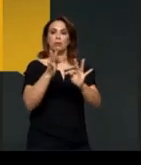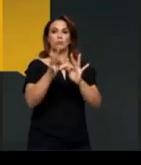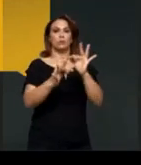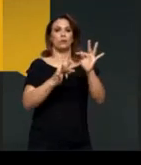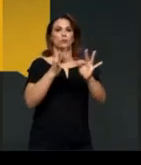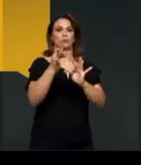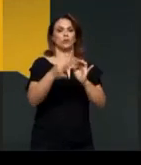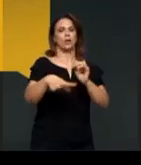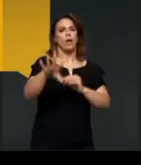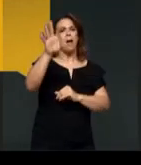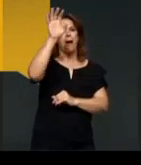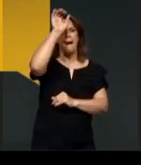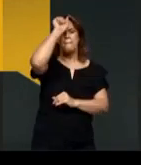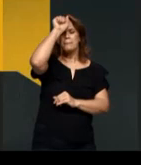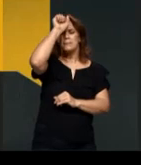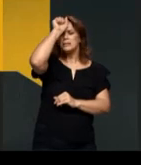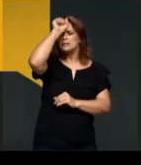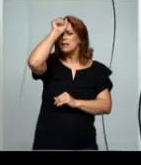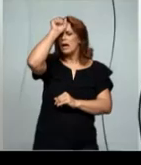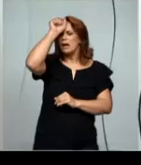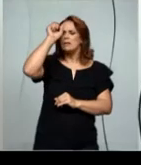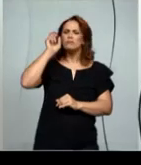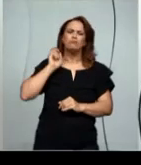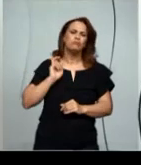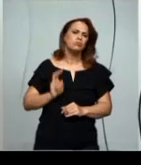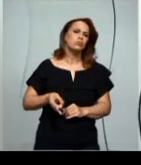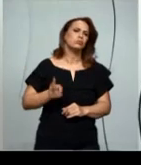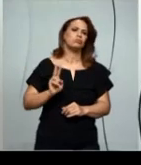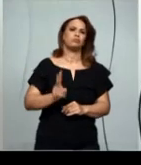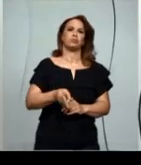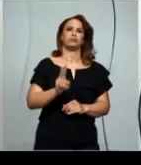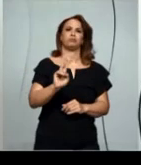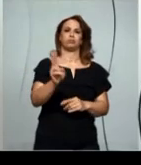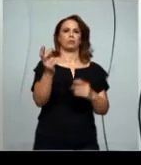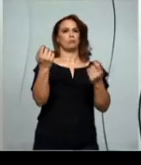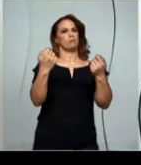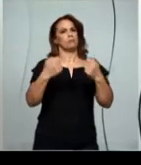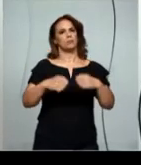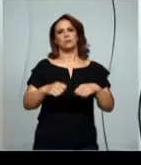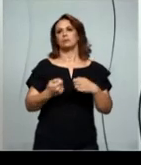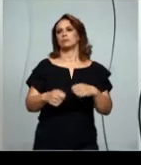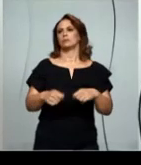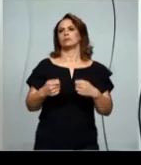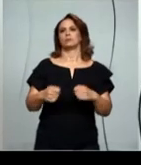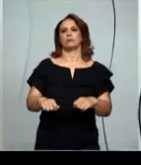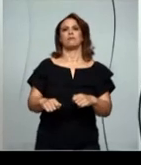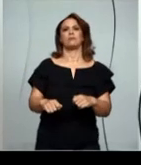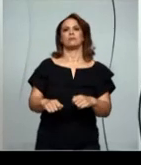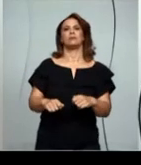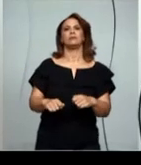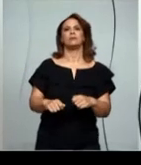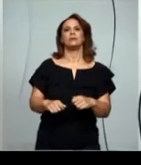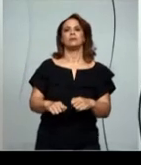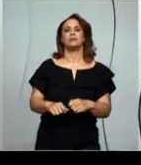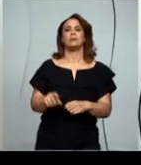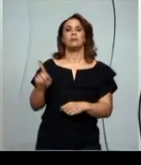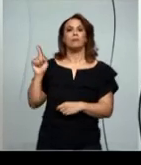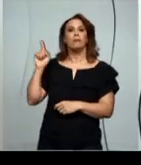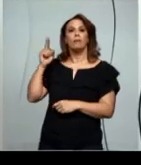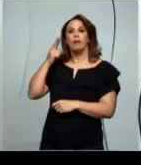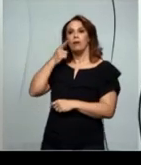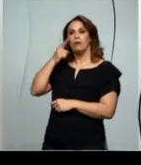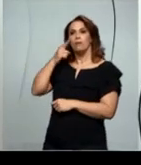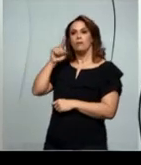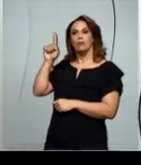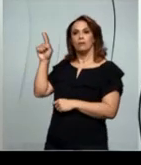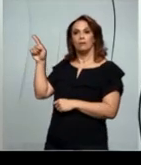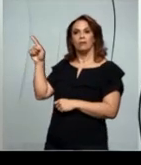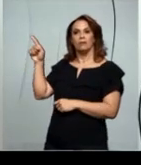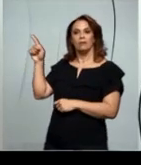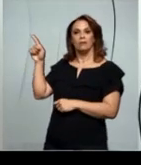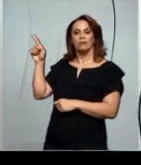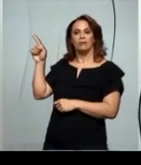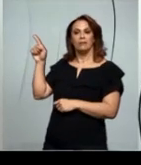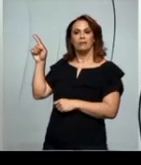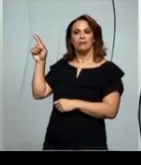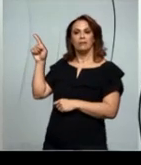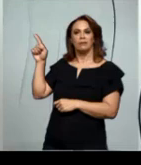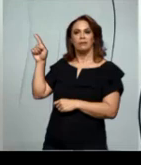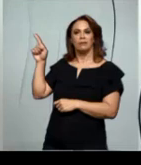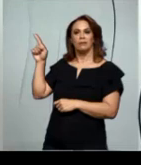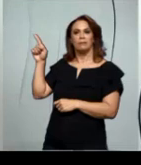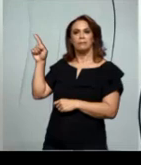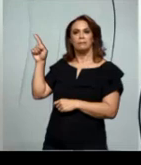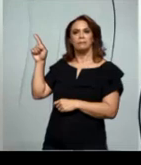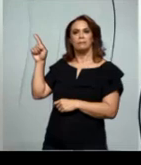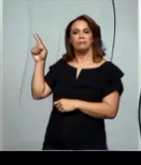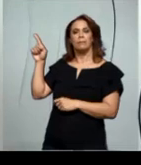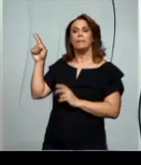be required, será necessário. Eu vi o will be required. Quando eu sigo, ele